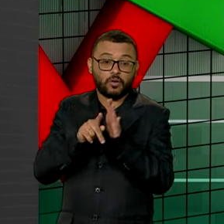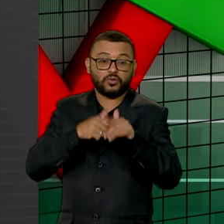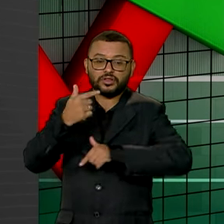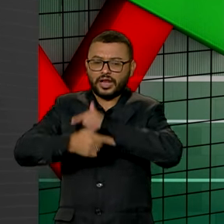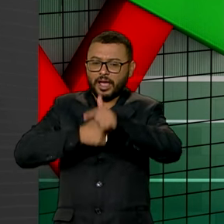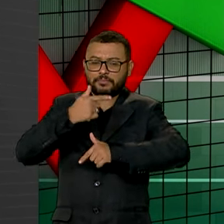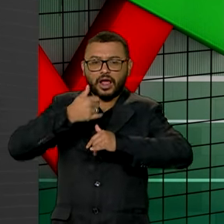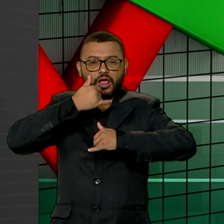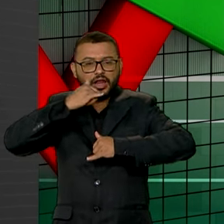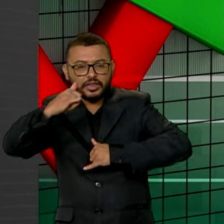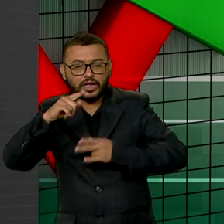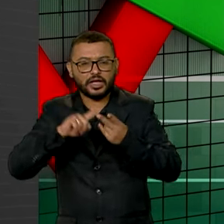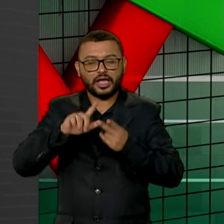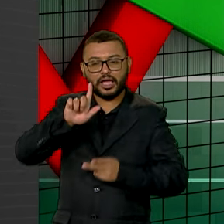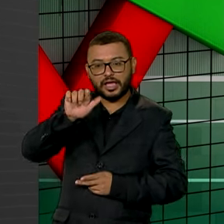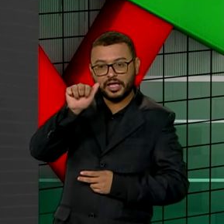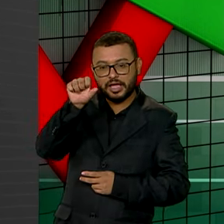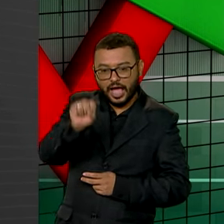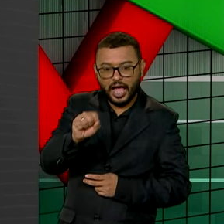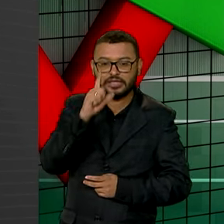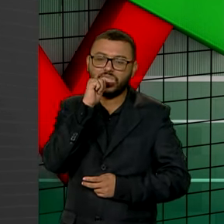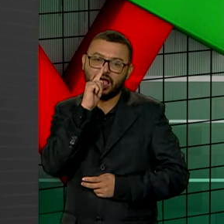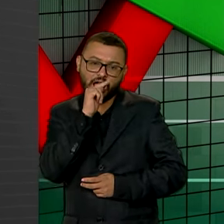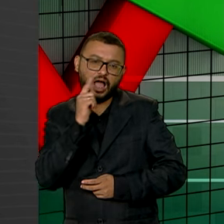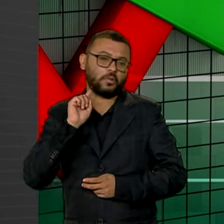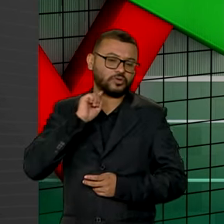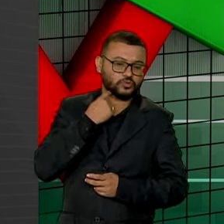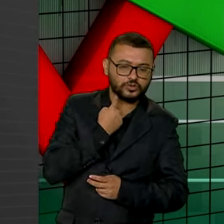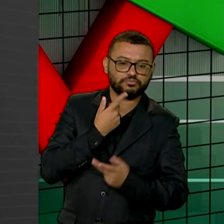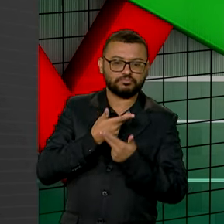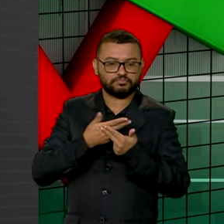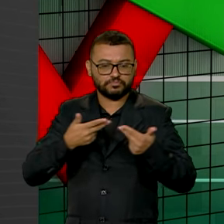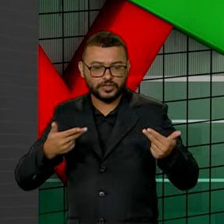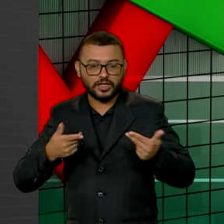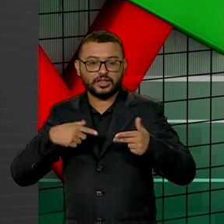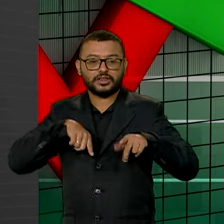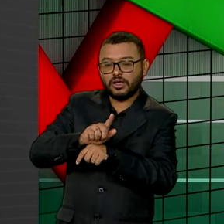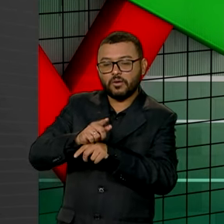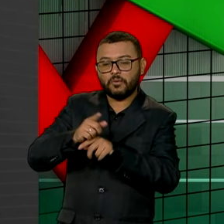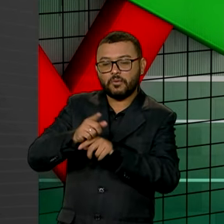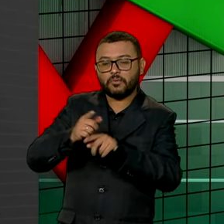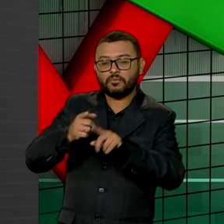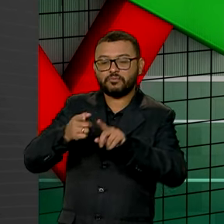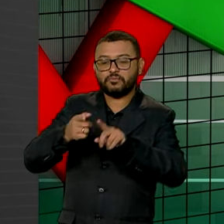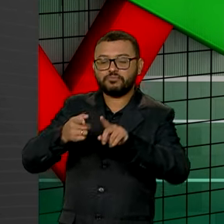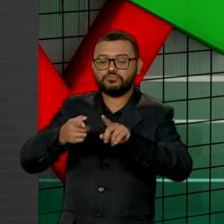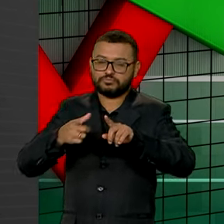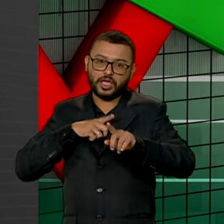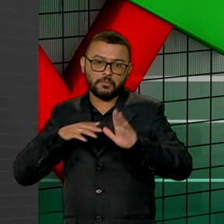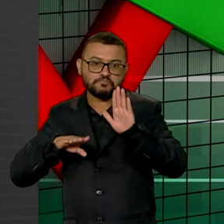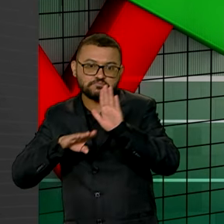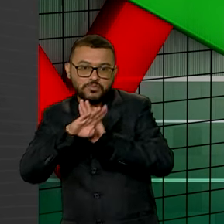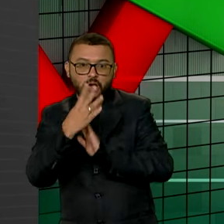atividade de eletricidade, gás, água, esgoto, atividades de gestão de resíduos, alta de